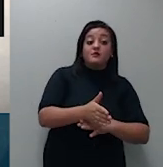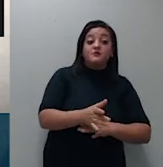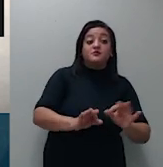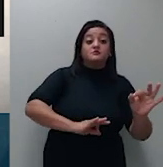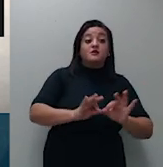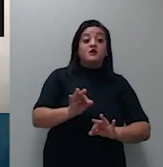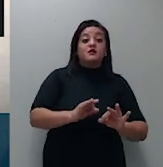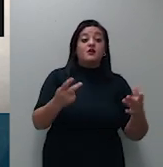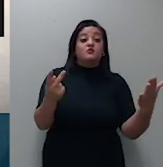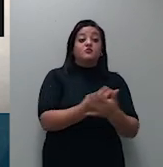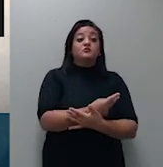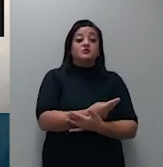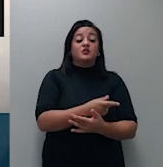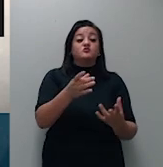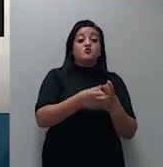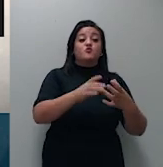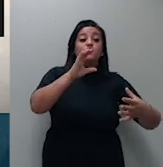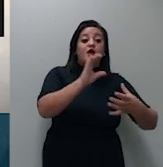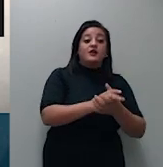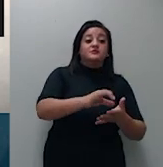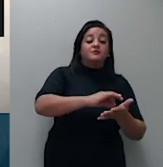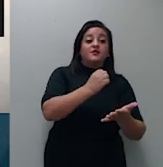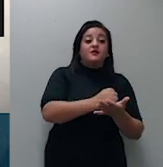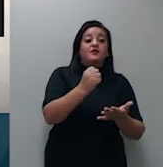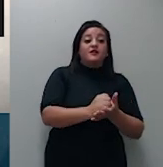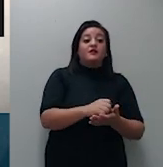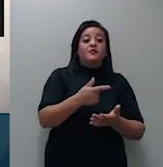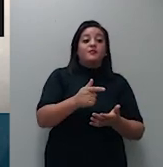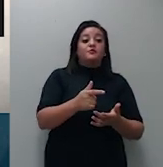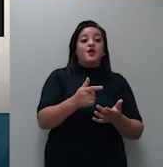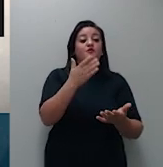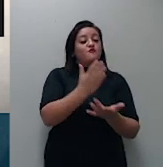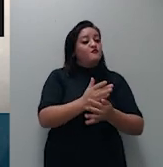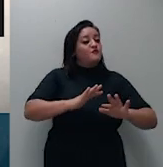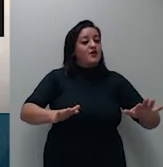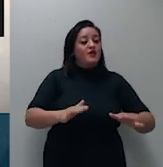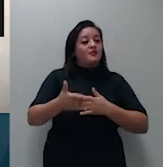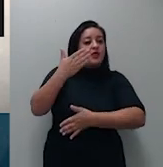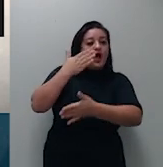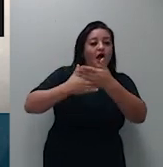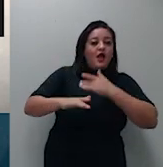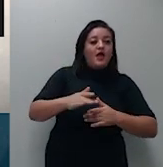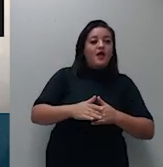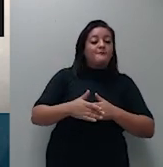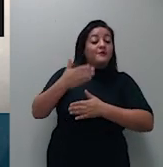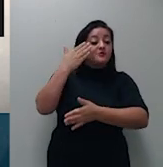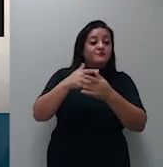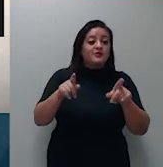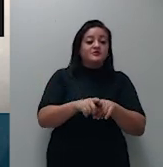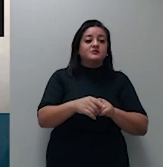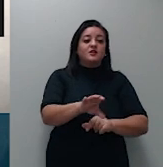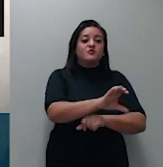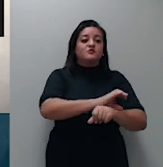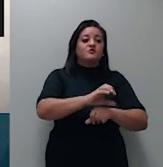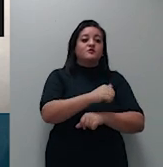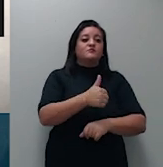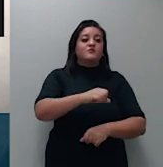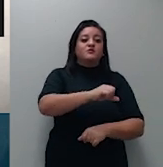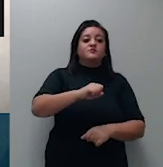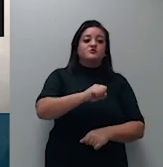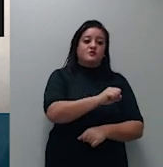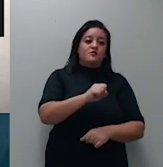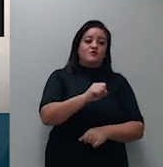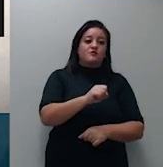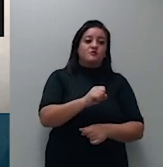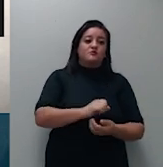parcialmente coincidente com casamento por mal ainda não dissolvido em época pretérita Constituição de